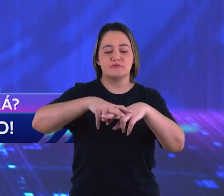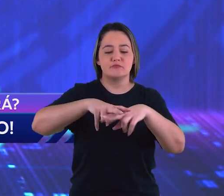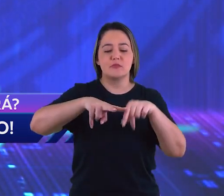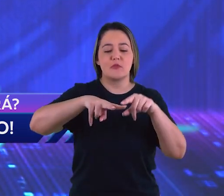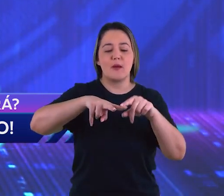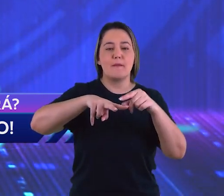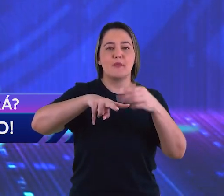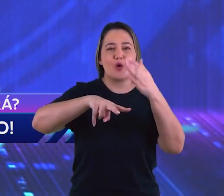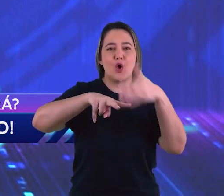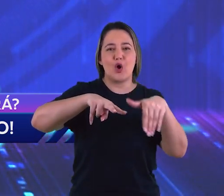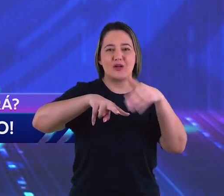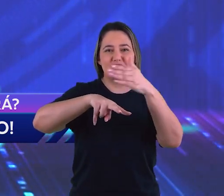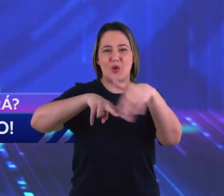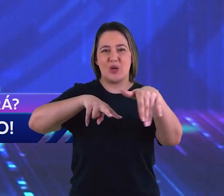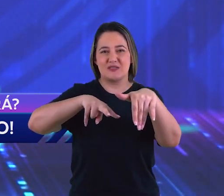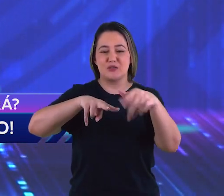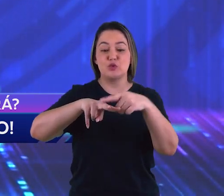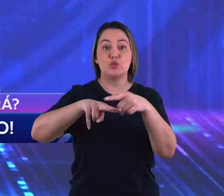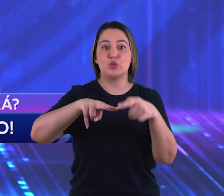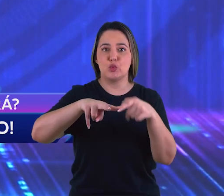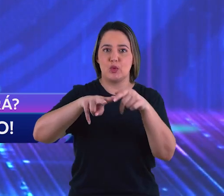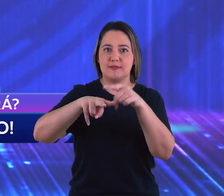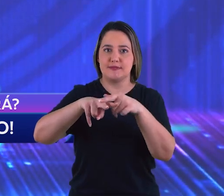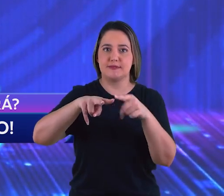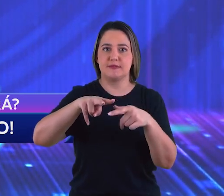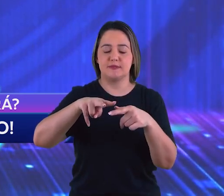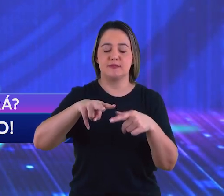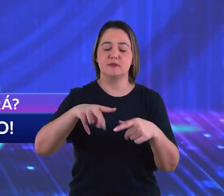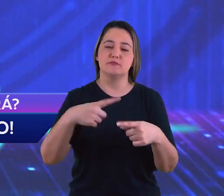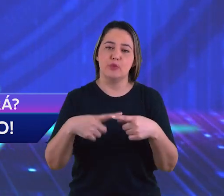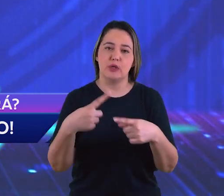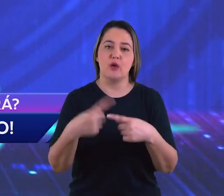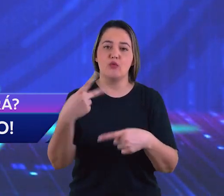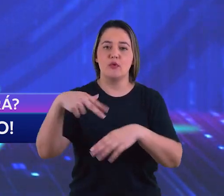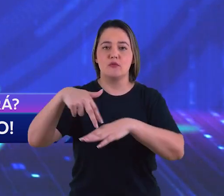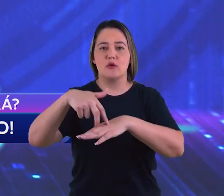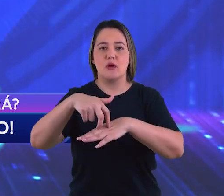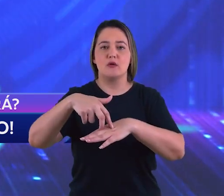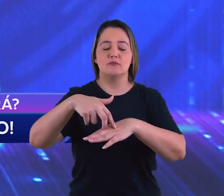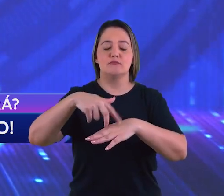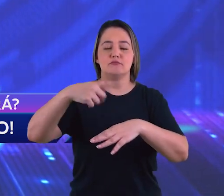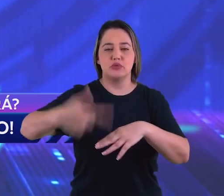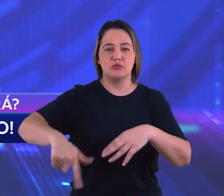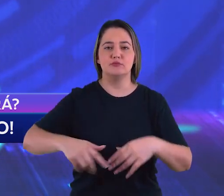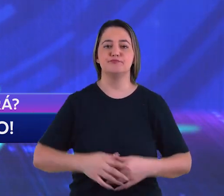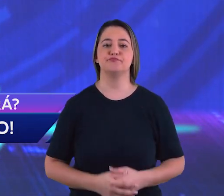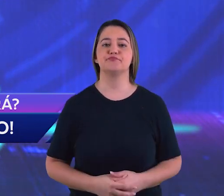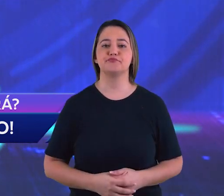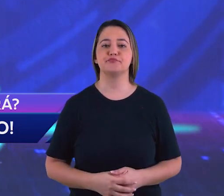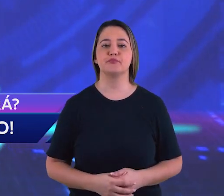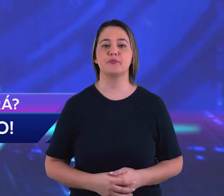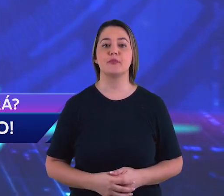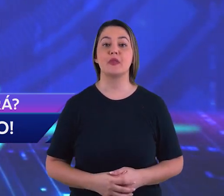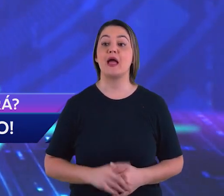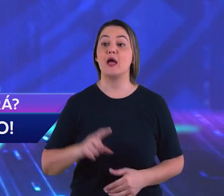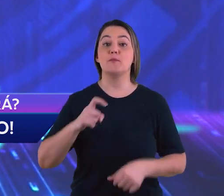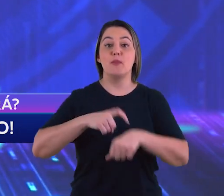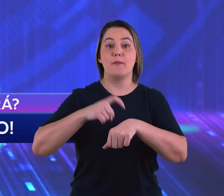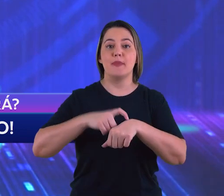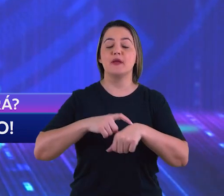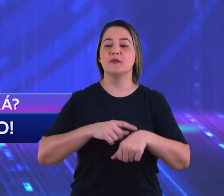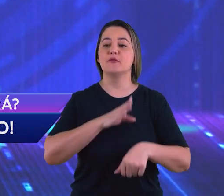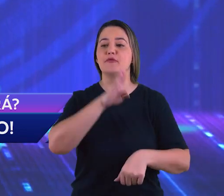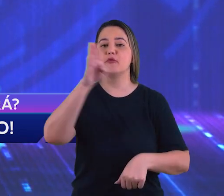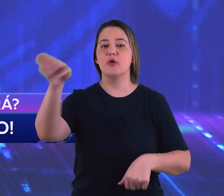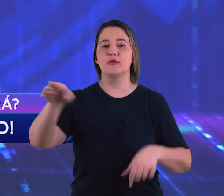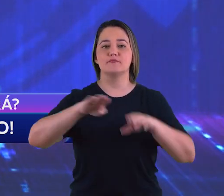muito complicada e tiveram que amputar as suas 2 pernas. Dias depois, ele foi receber